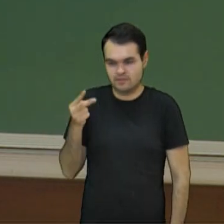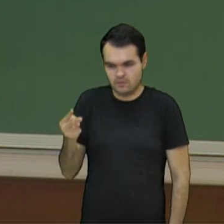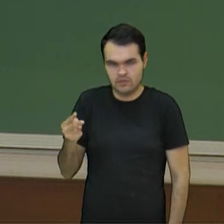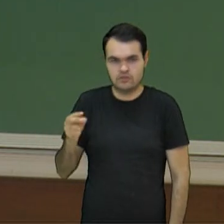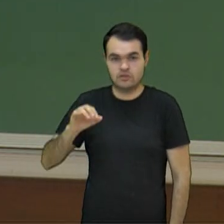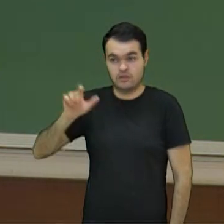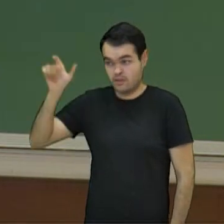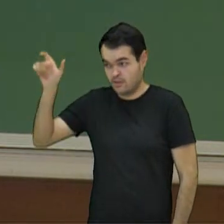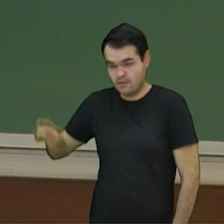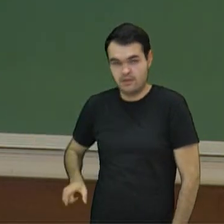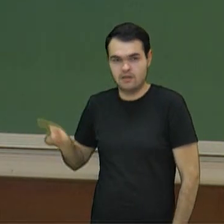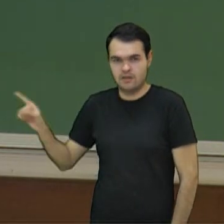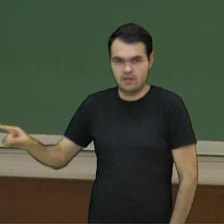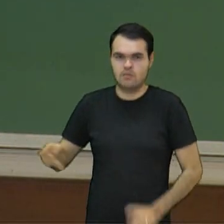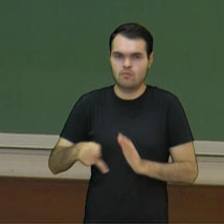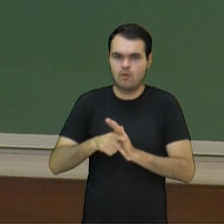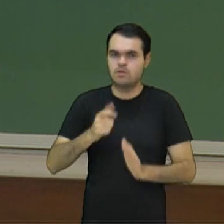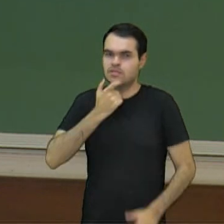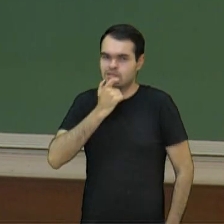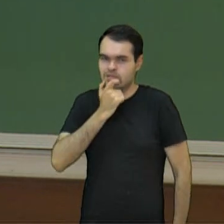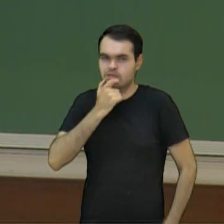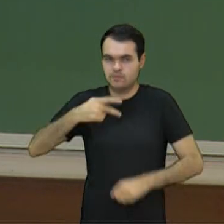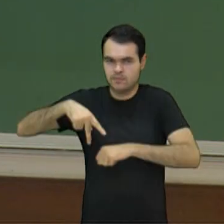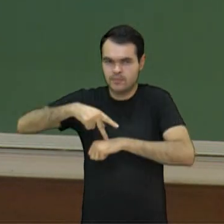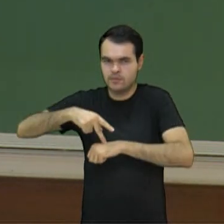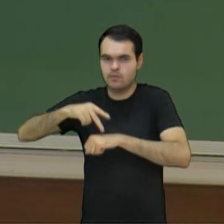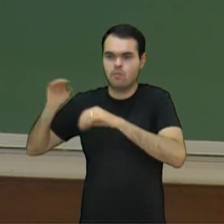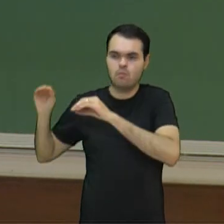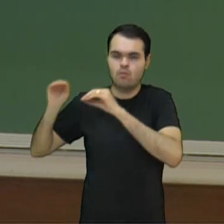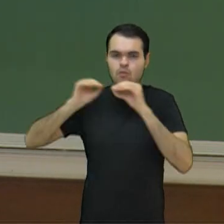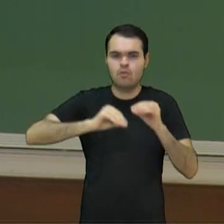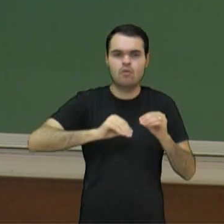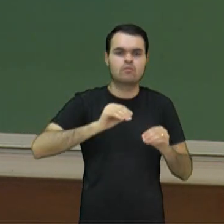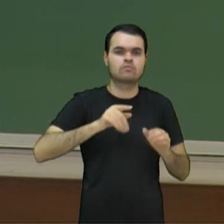John Lennon era britânico e estava na América,